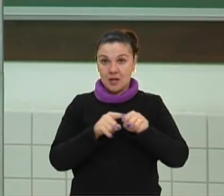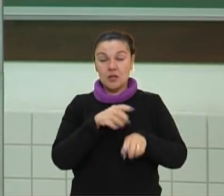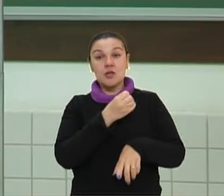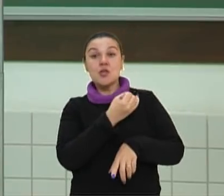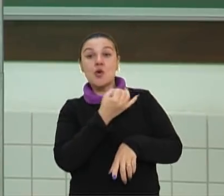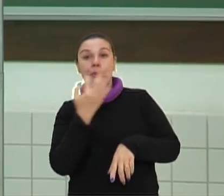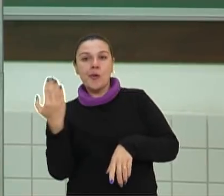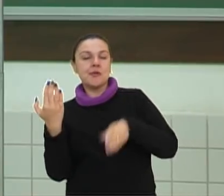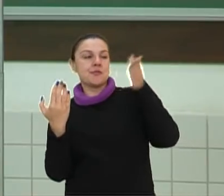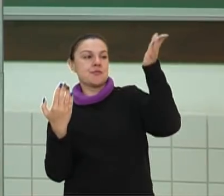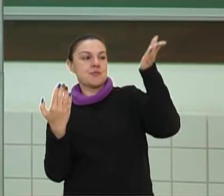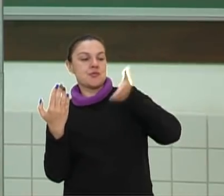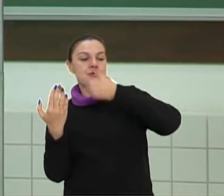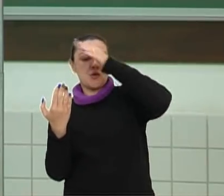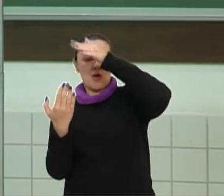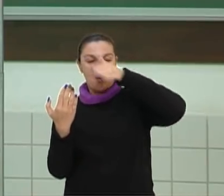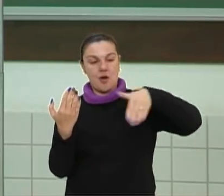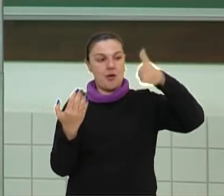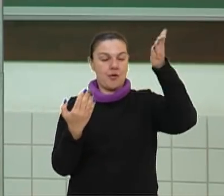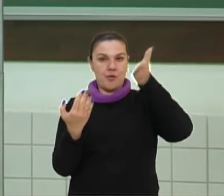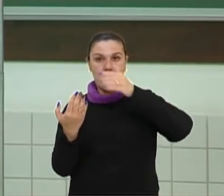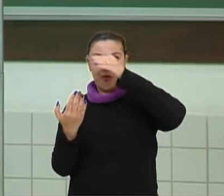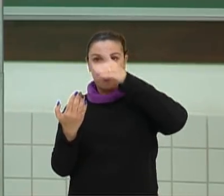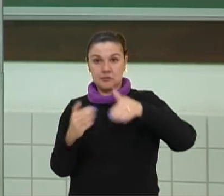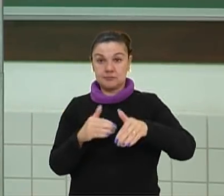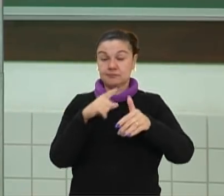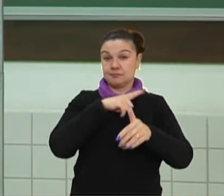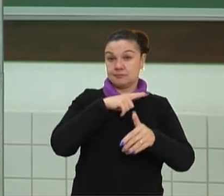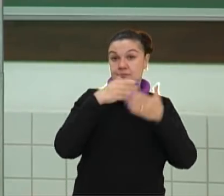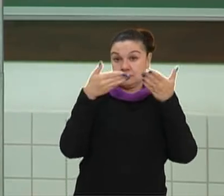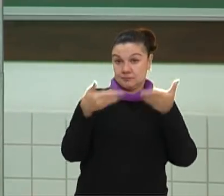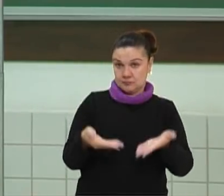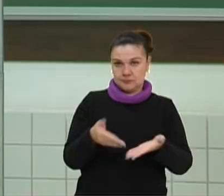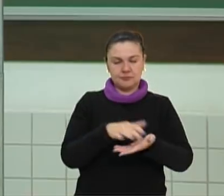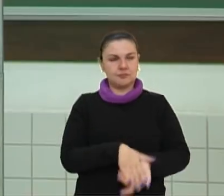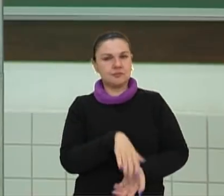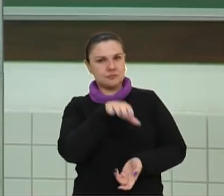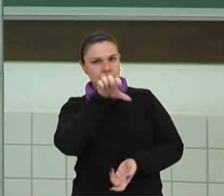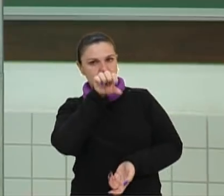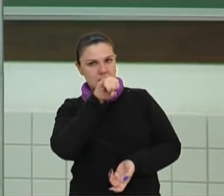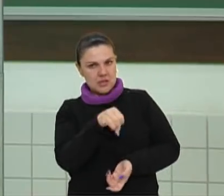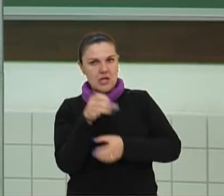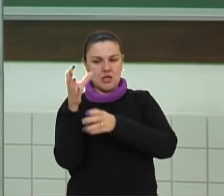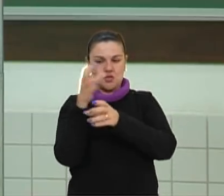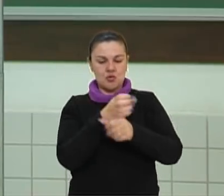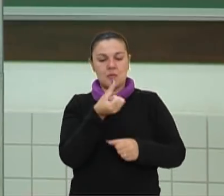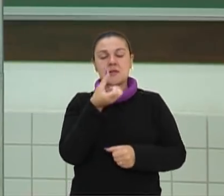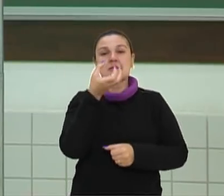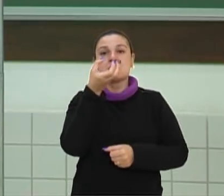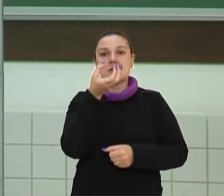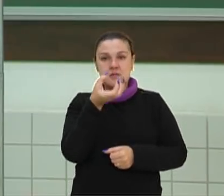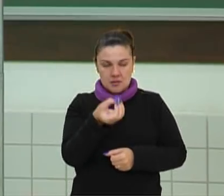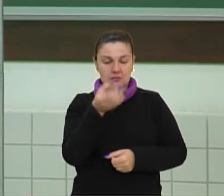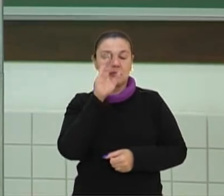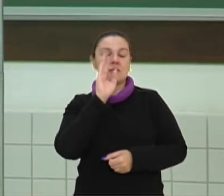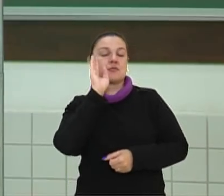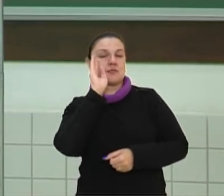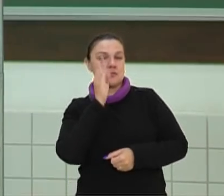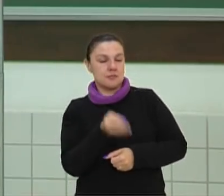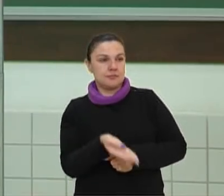número de diagonais desse polígono. Então, se o polígono, a soma dá 60, e eu já